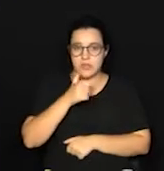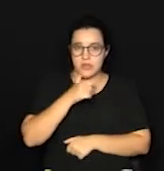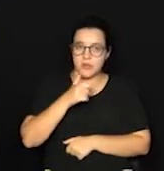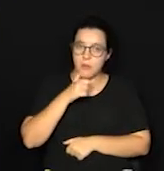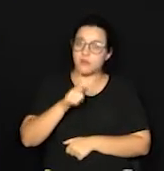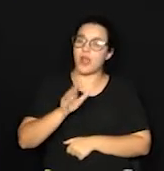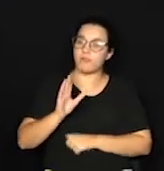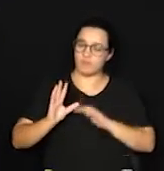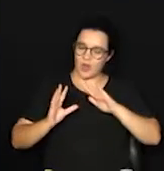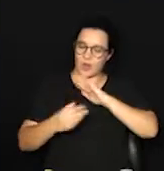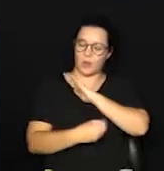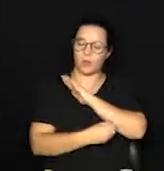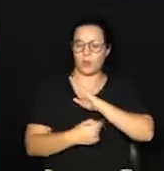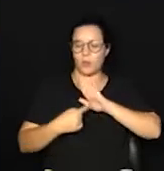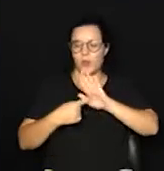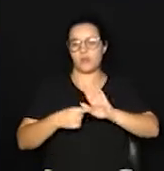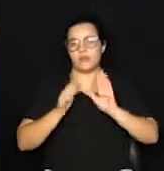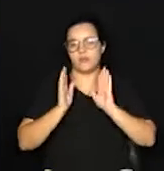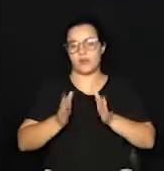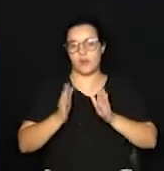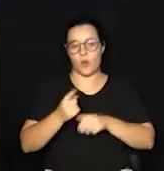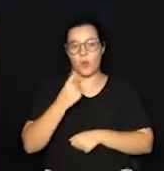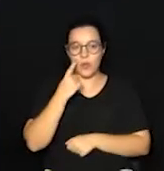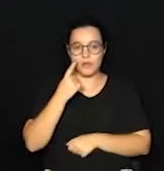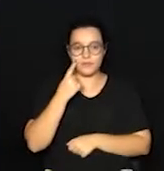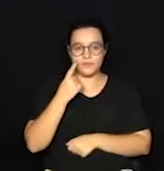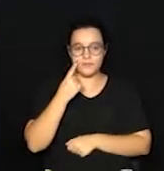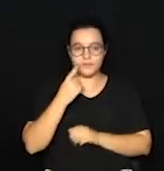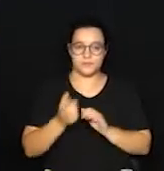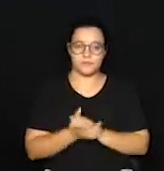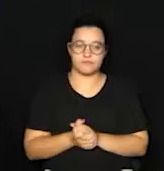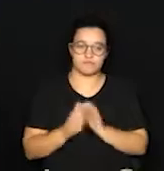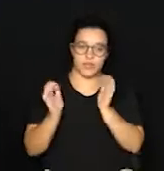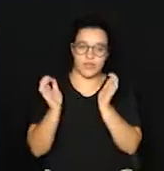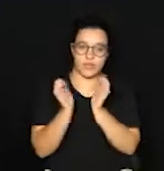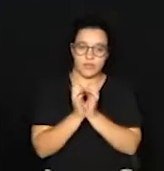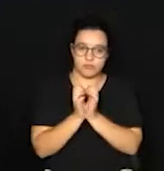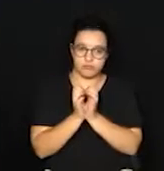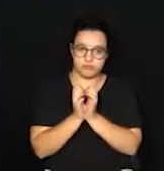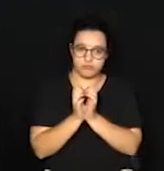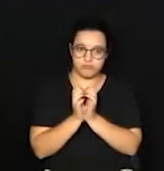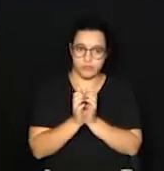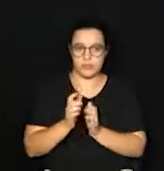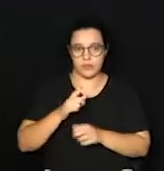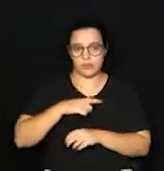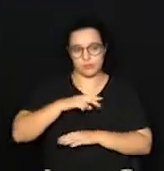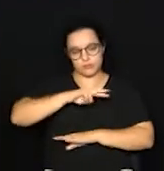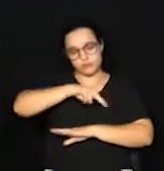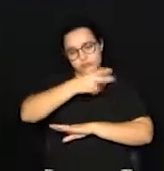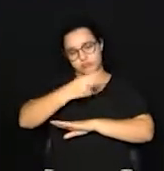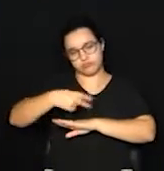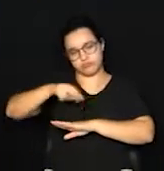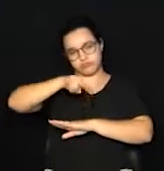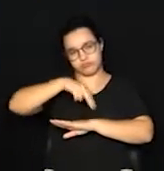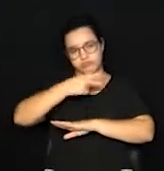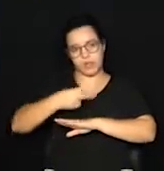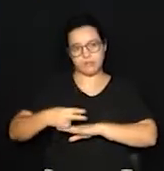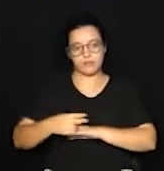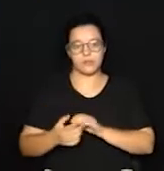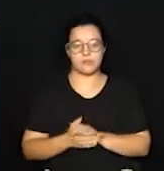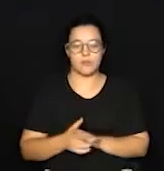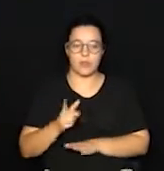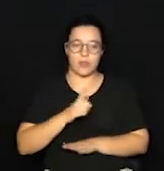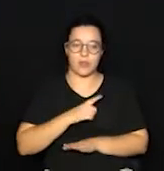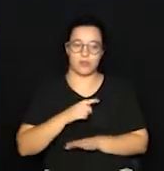no Câmara Total. E agora, olha só, a equipe de ginástica rítmica de Hortolândia, treinada num projeto